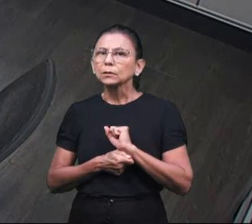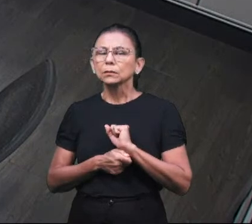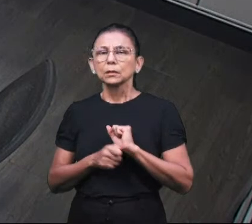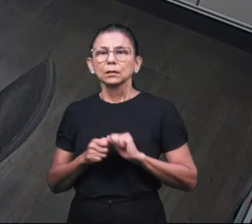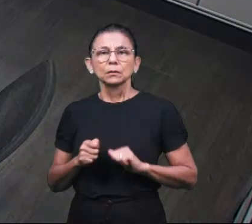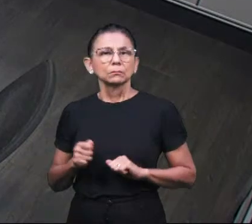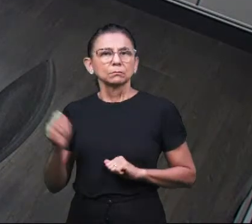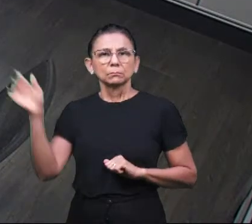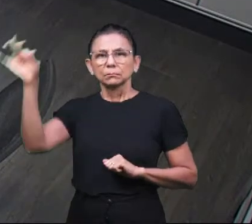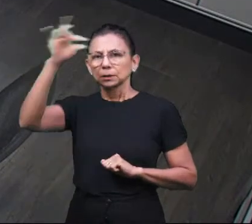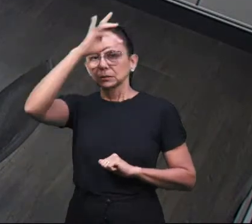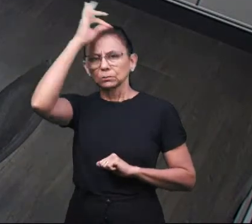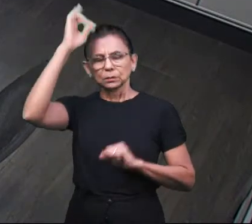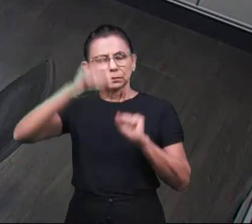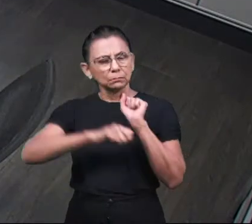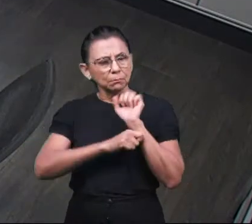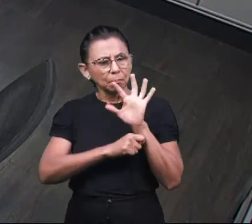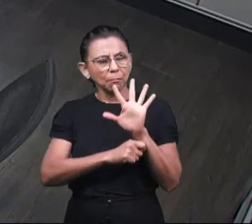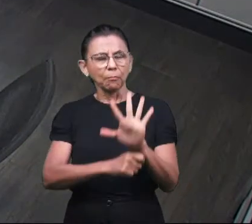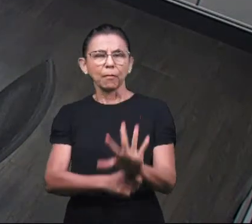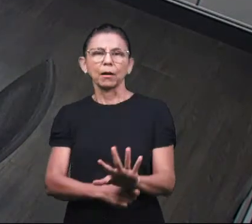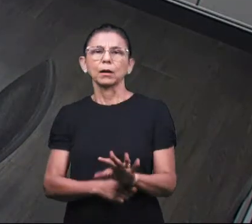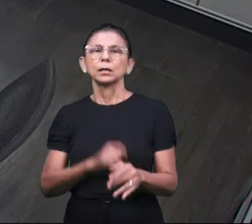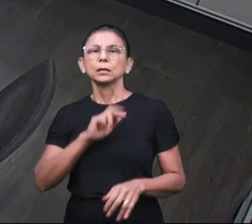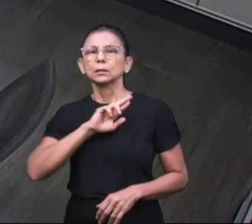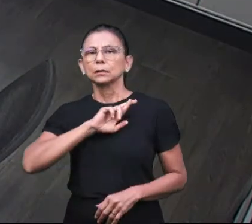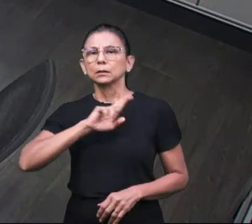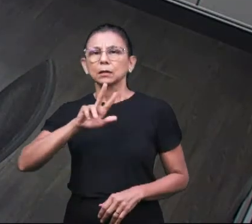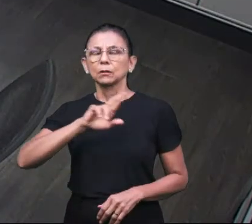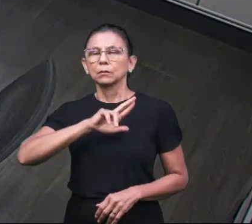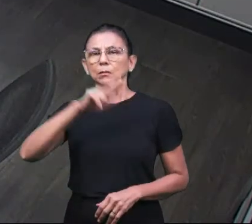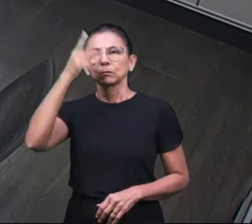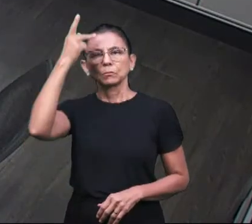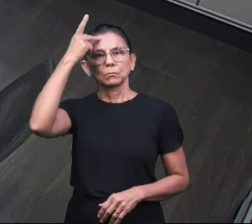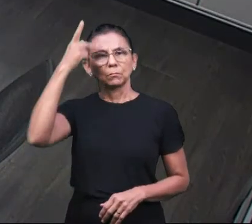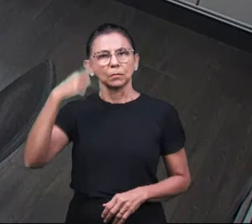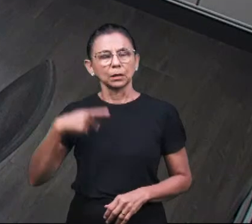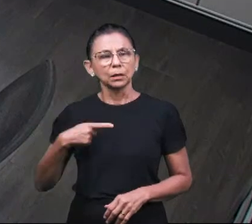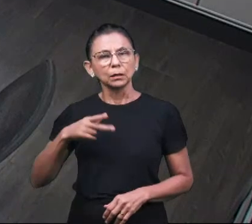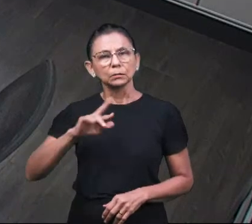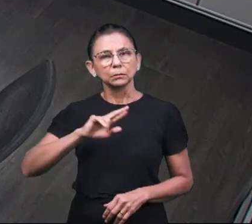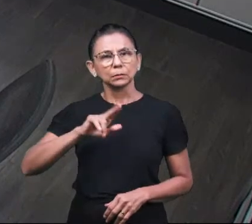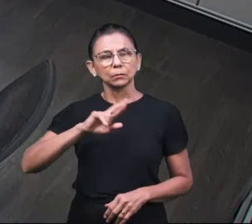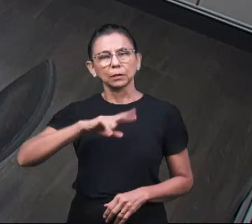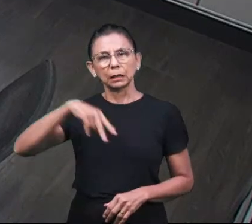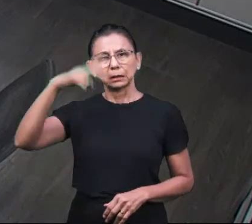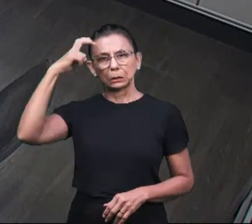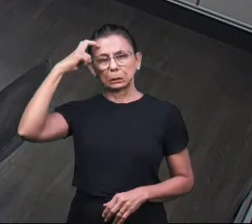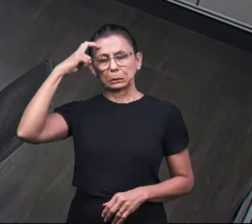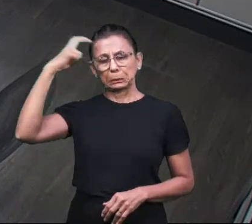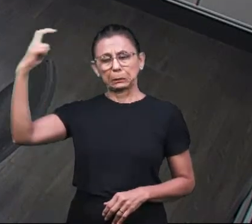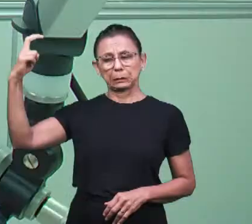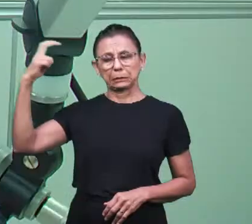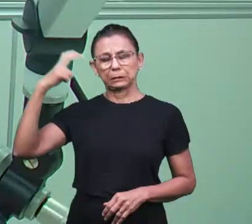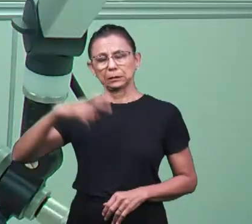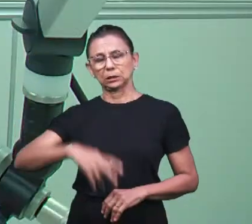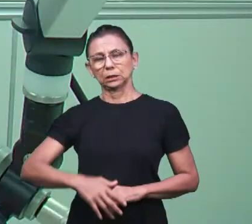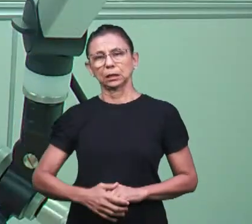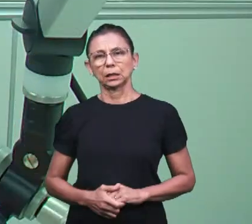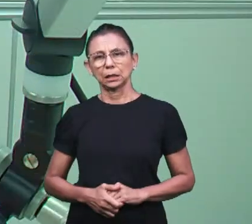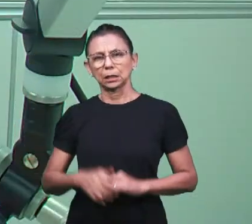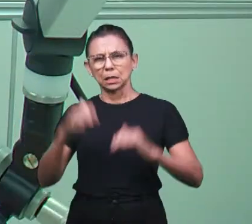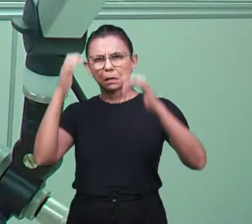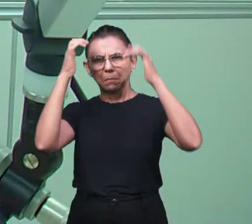razão, não é uma coisa que se alcança pela inteligência, pela competência humana, pela capacidade de raciocínio.